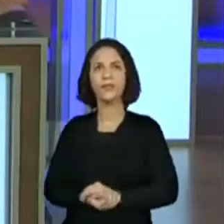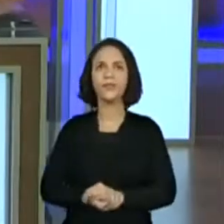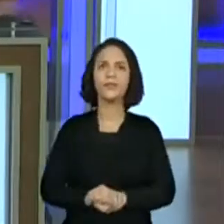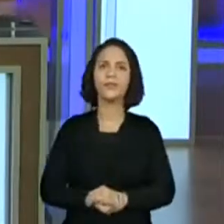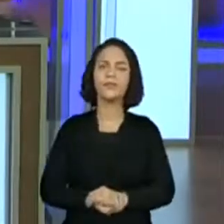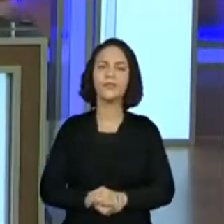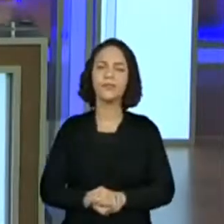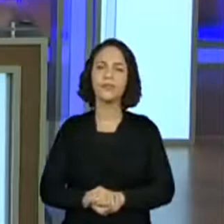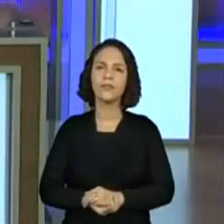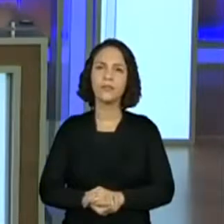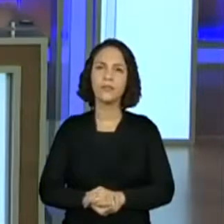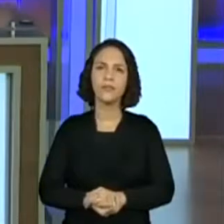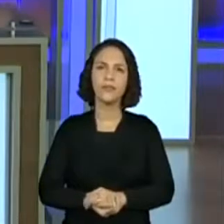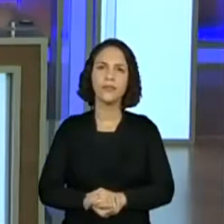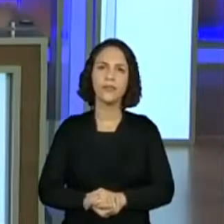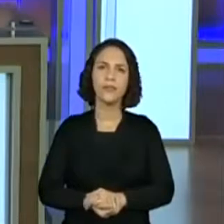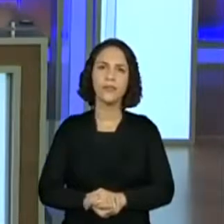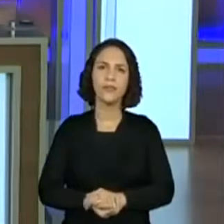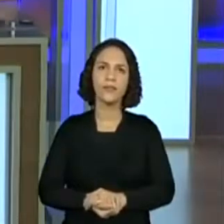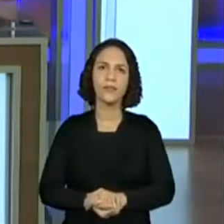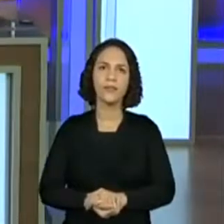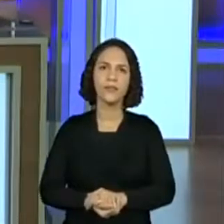igual.